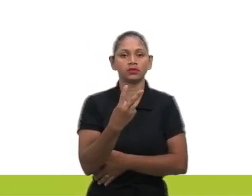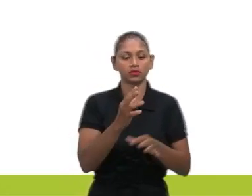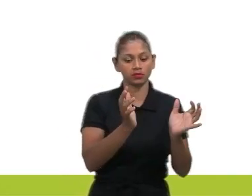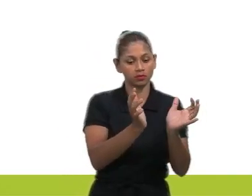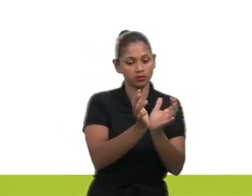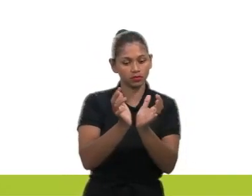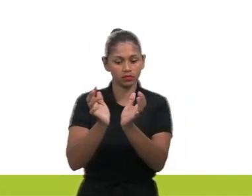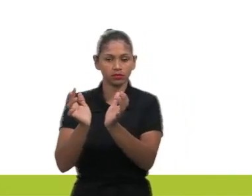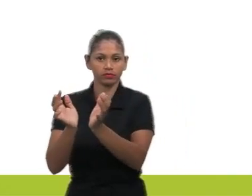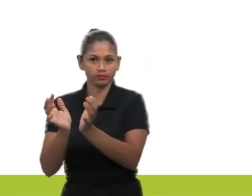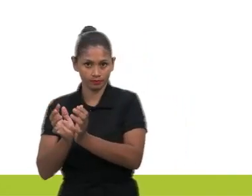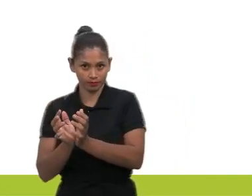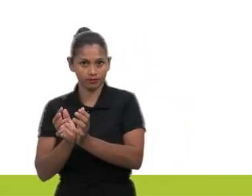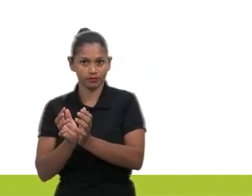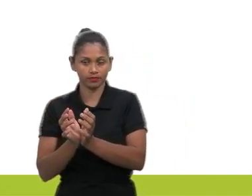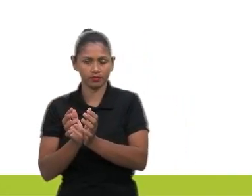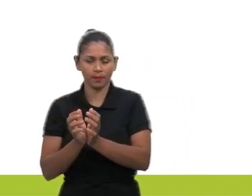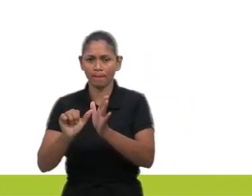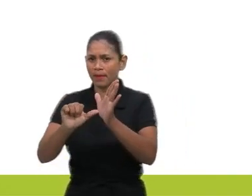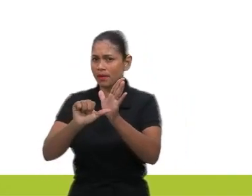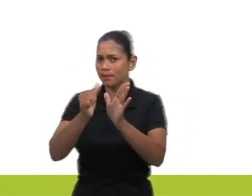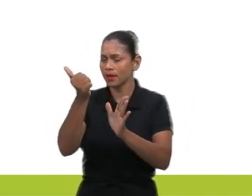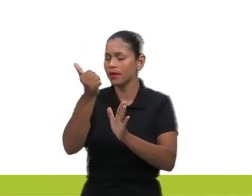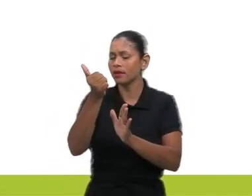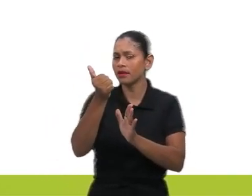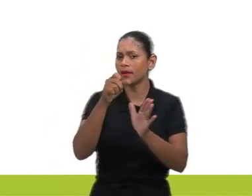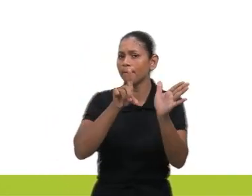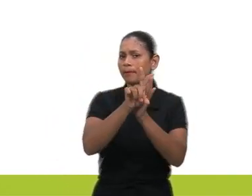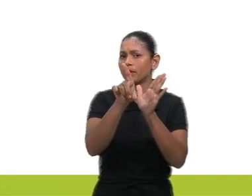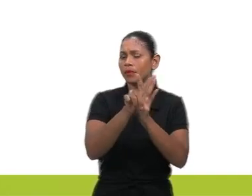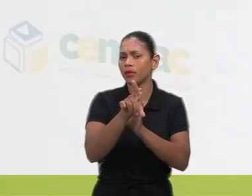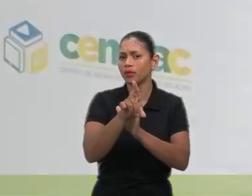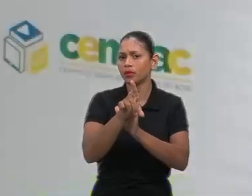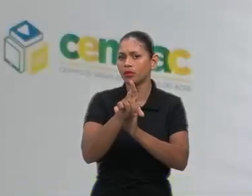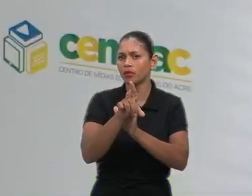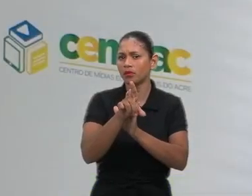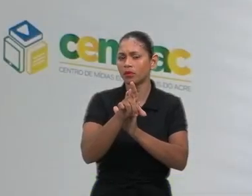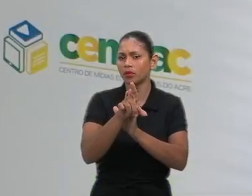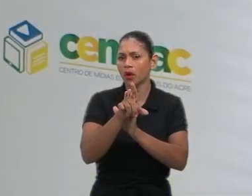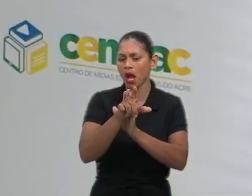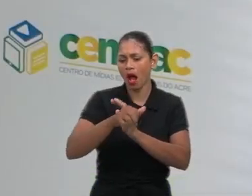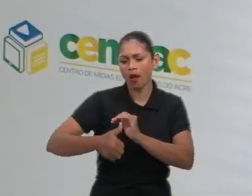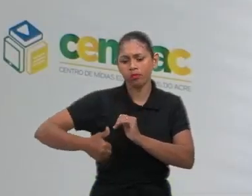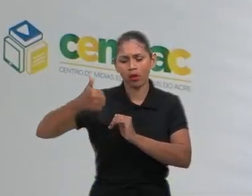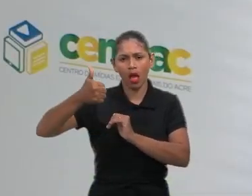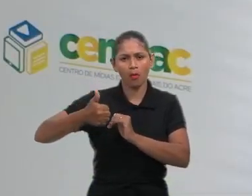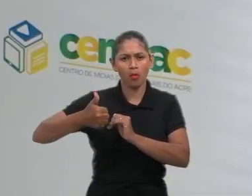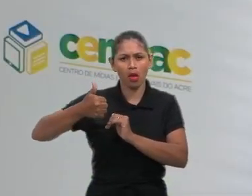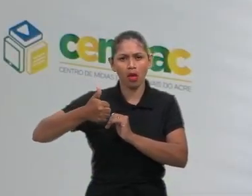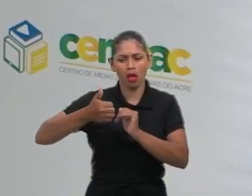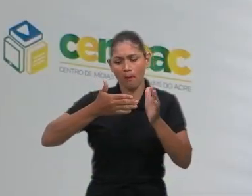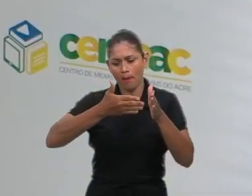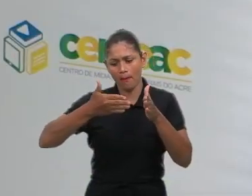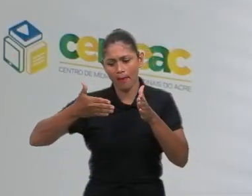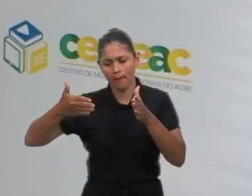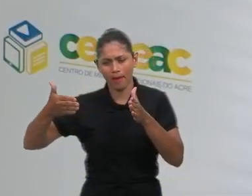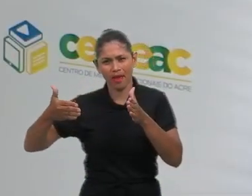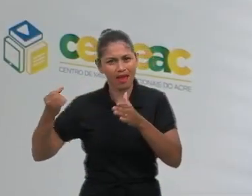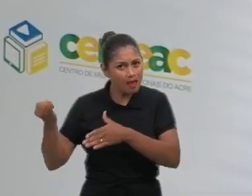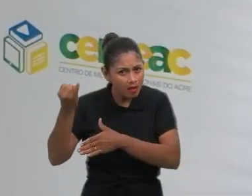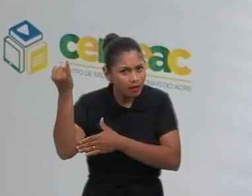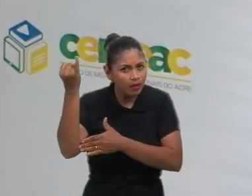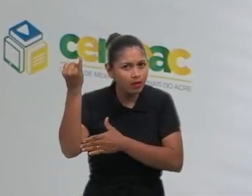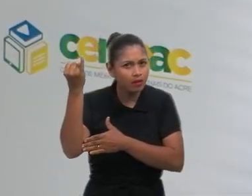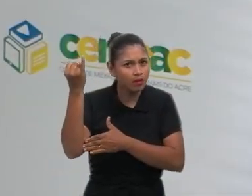empates. Primeira pergunta, professor, a ordem importa? A ordem importa? E aí? A